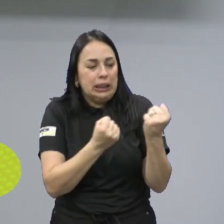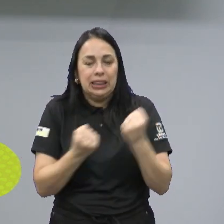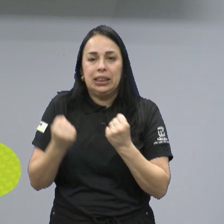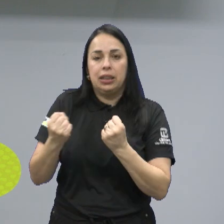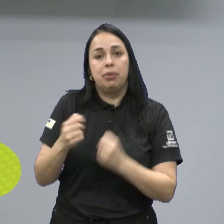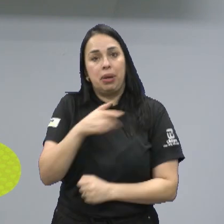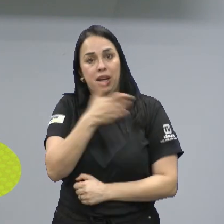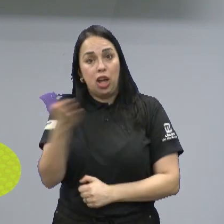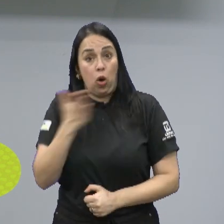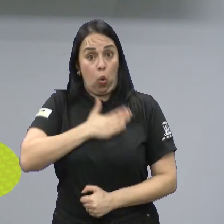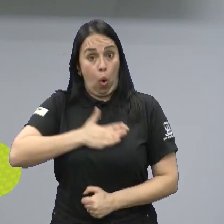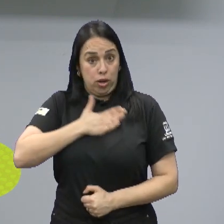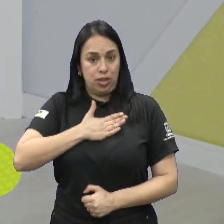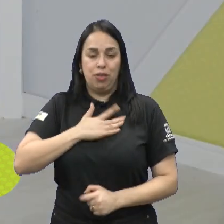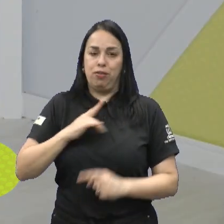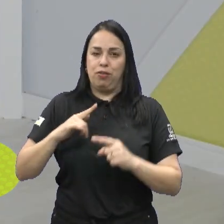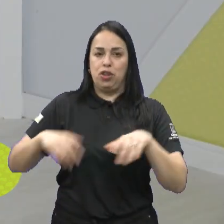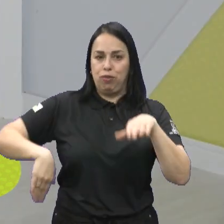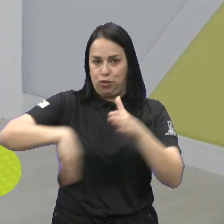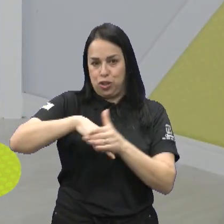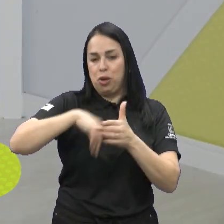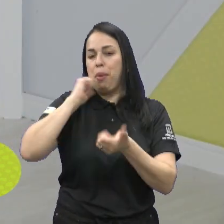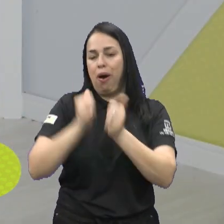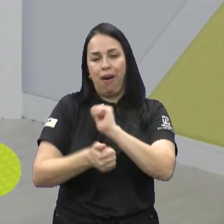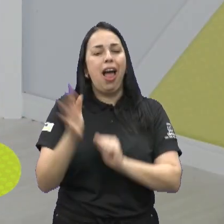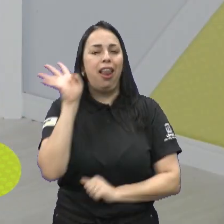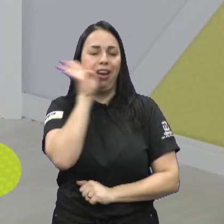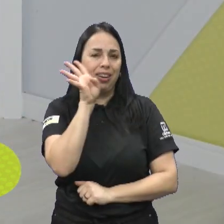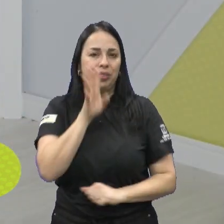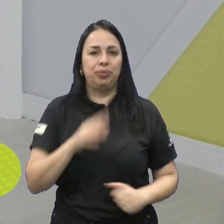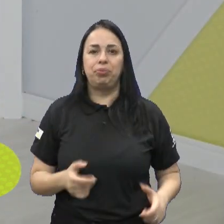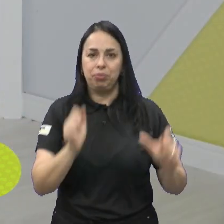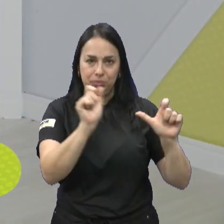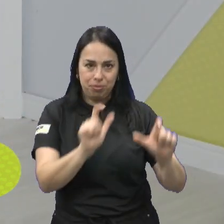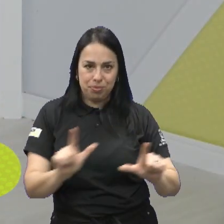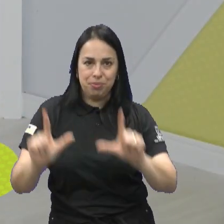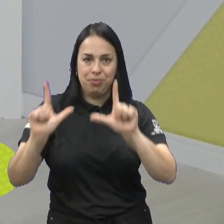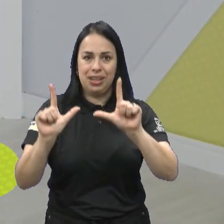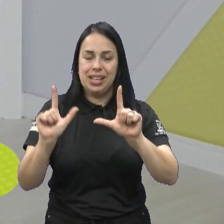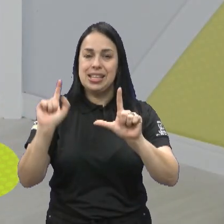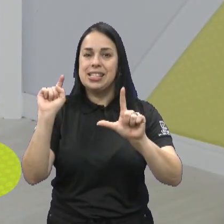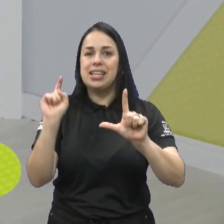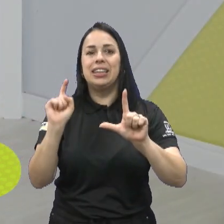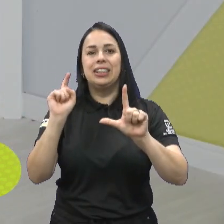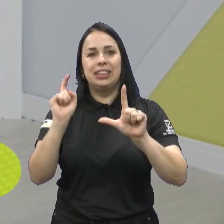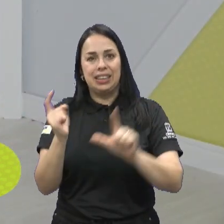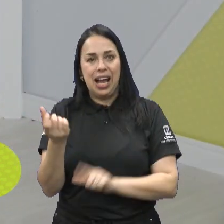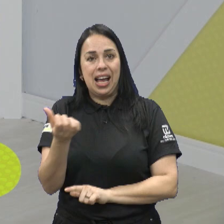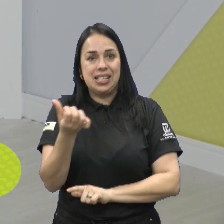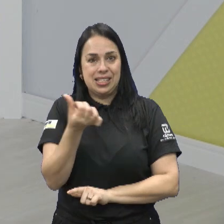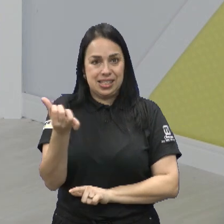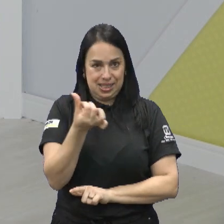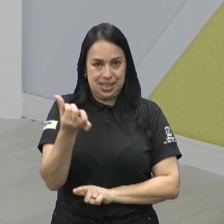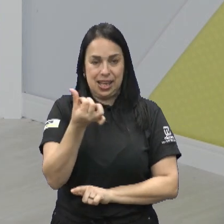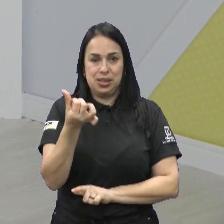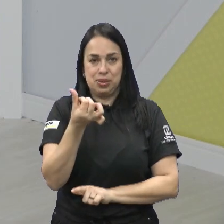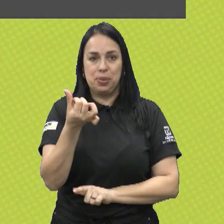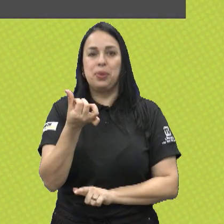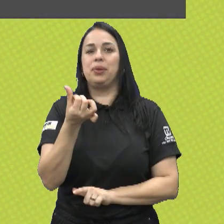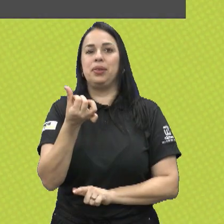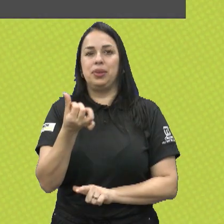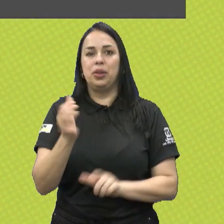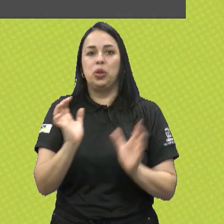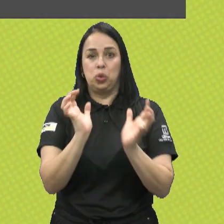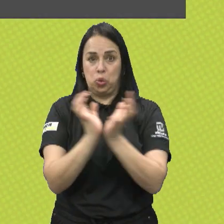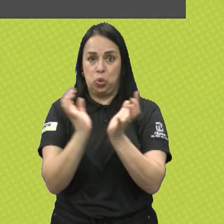de futebol é muito bacana, Vera. Muito bem. Matheus, coloca pra gente aqui a próxima rodada, então é a sexta, abertura do retorno dessa Copa Paulista, Grupo